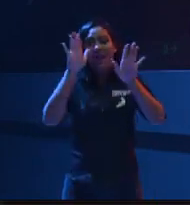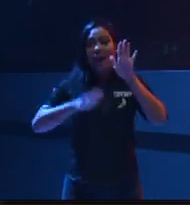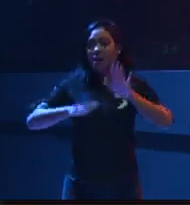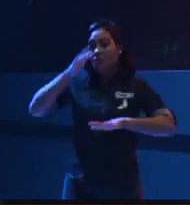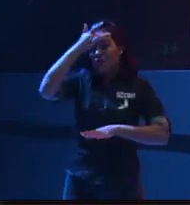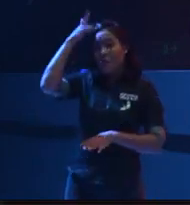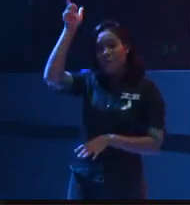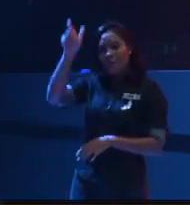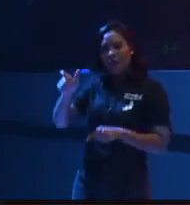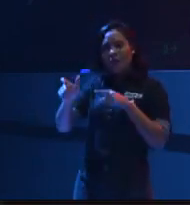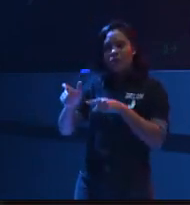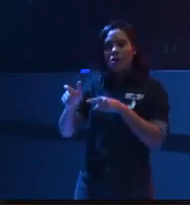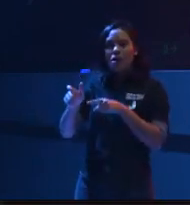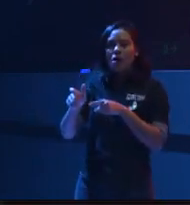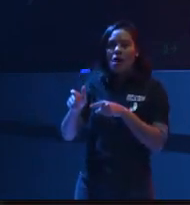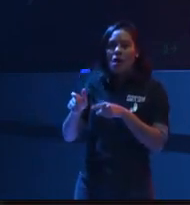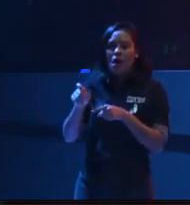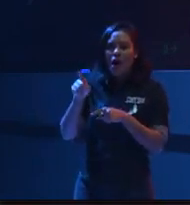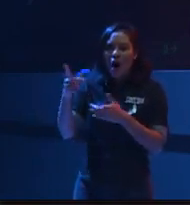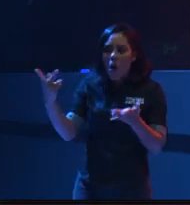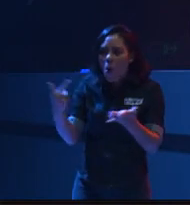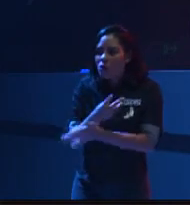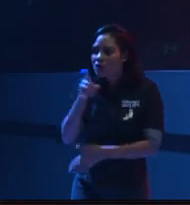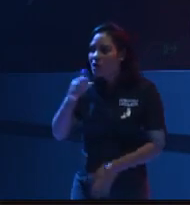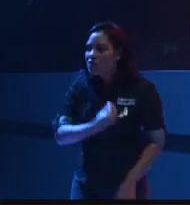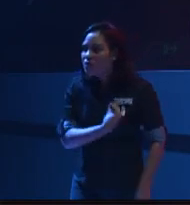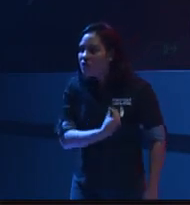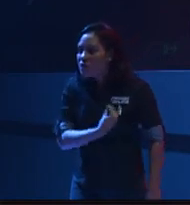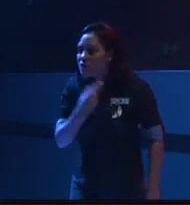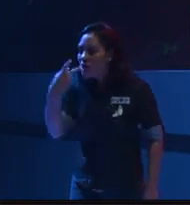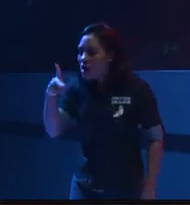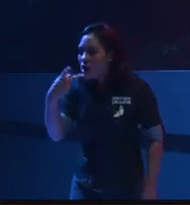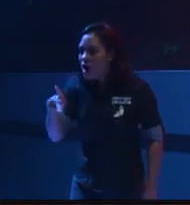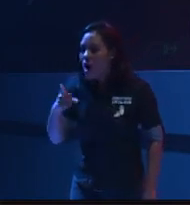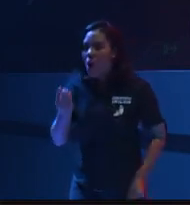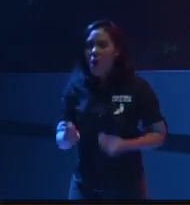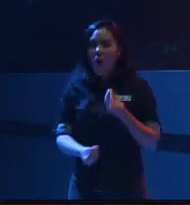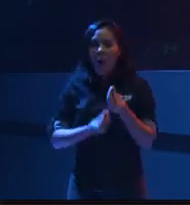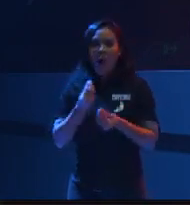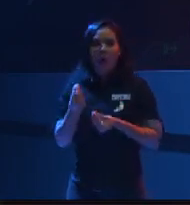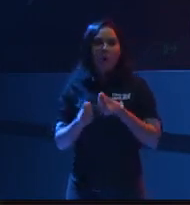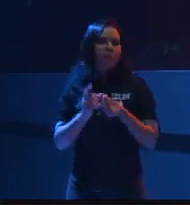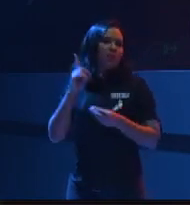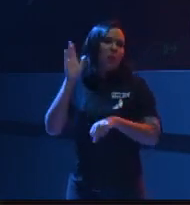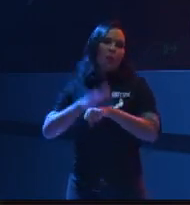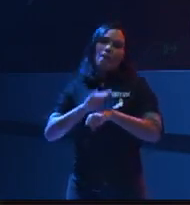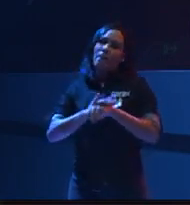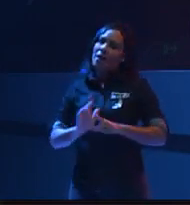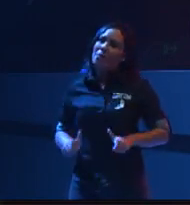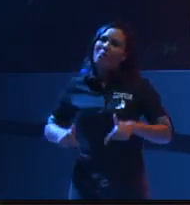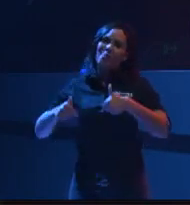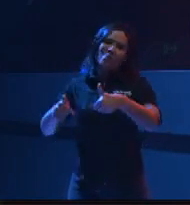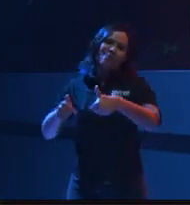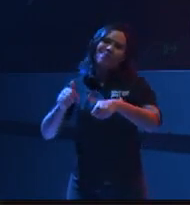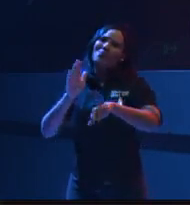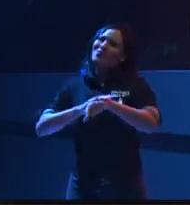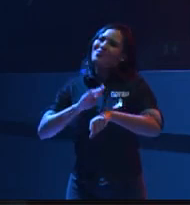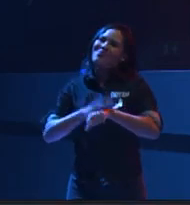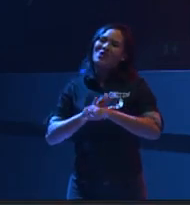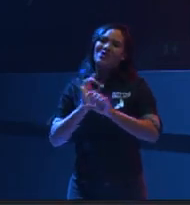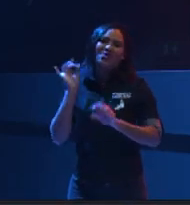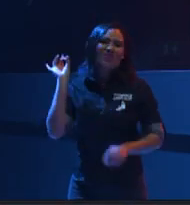e você vê que só Deus poderia ter feito isso só Deus poderia ter dado essa resposta